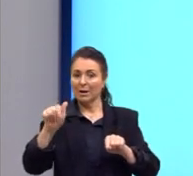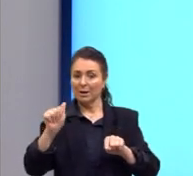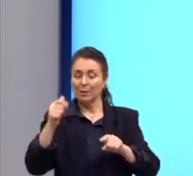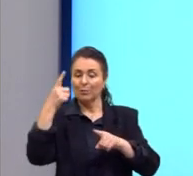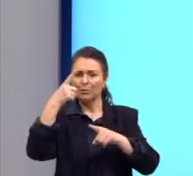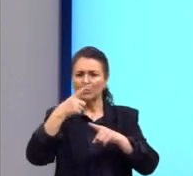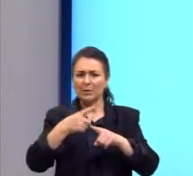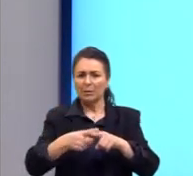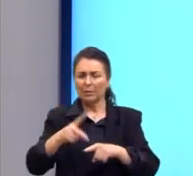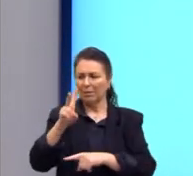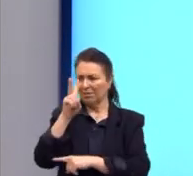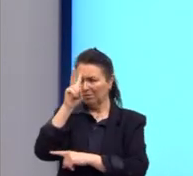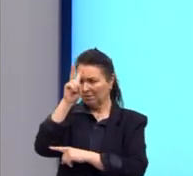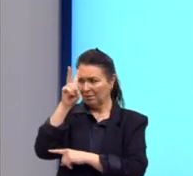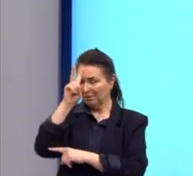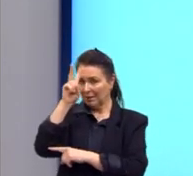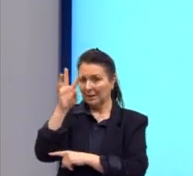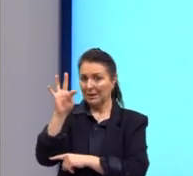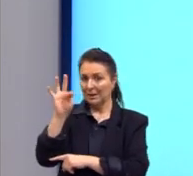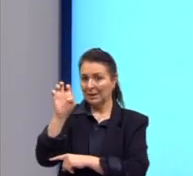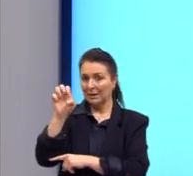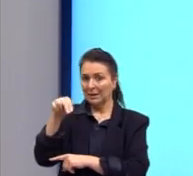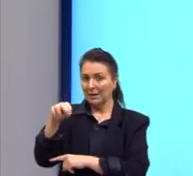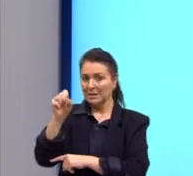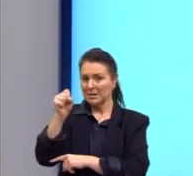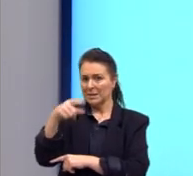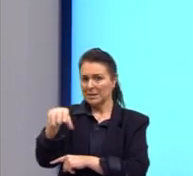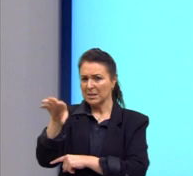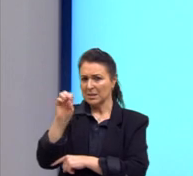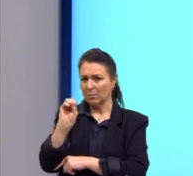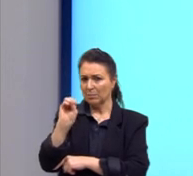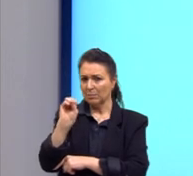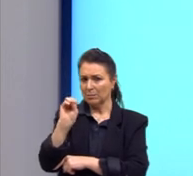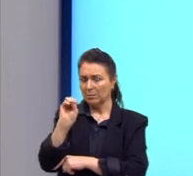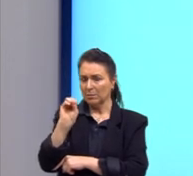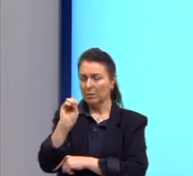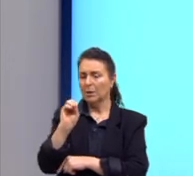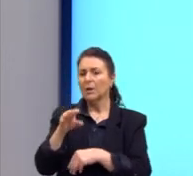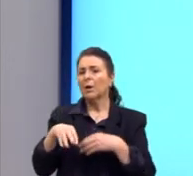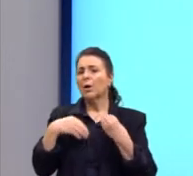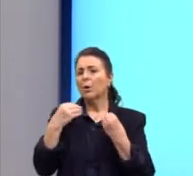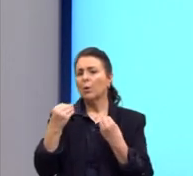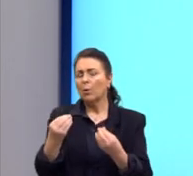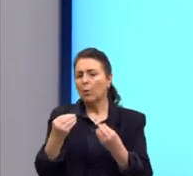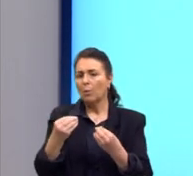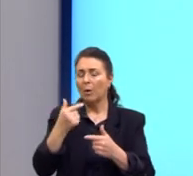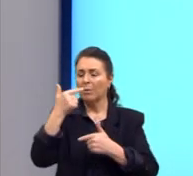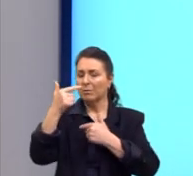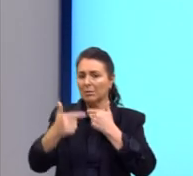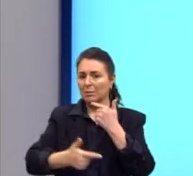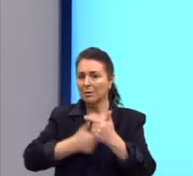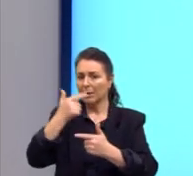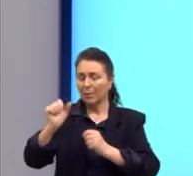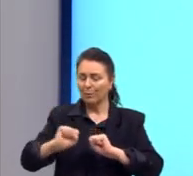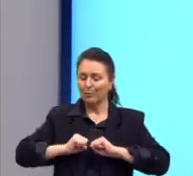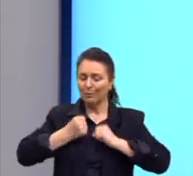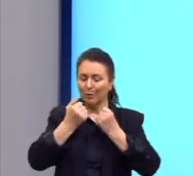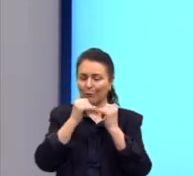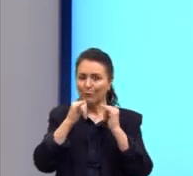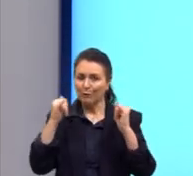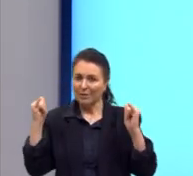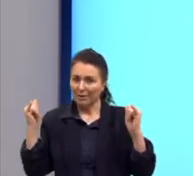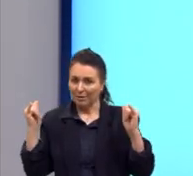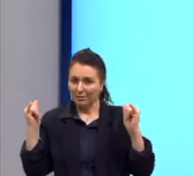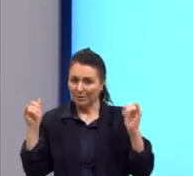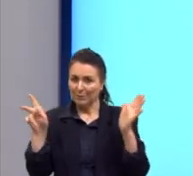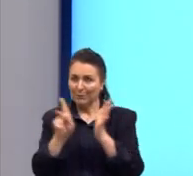atenção mas como assim dá onde é que vem isso tá então a gente vai ver isso a gente chama de trabalho da força elétrica